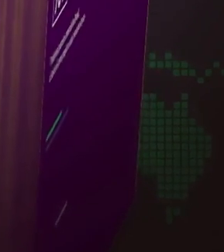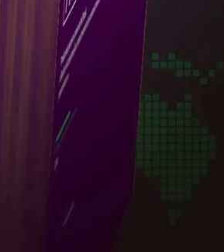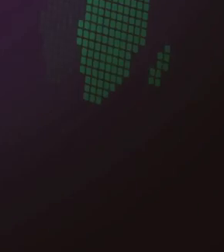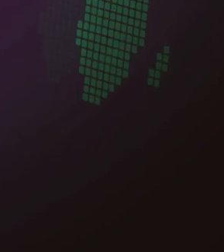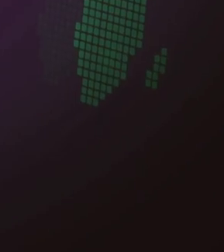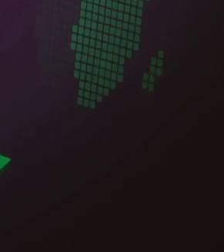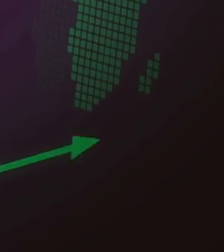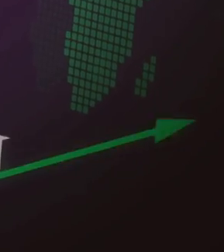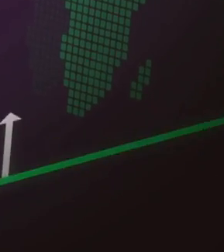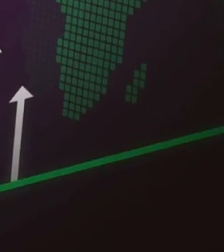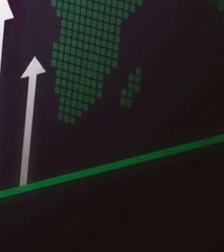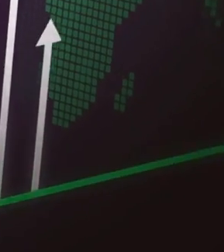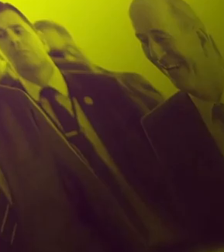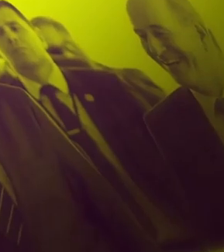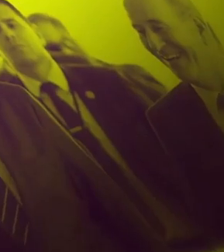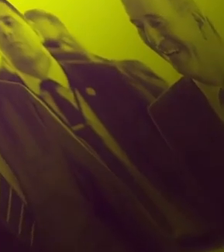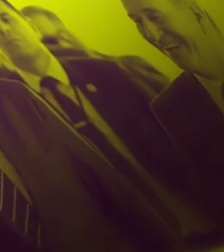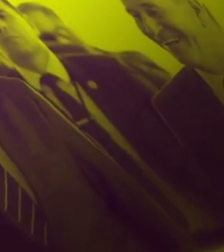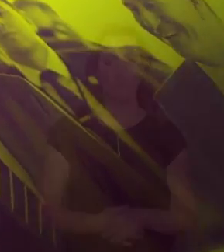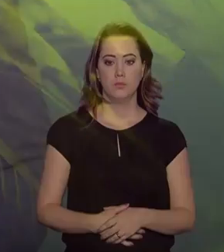ó Boa